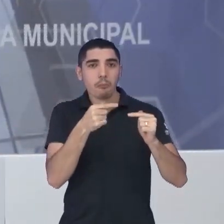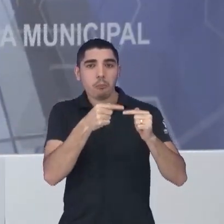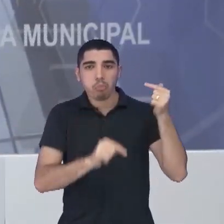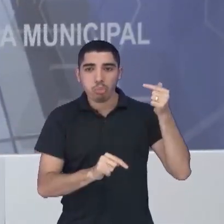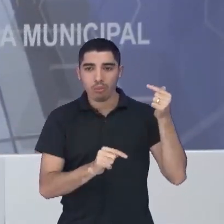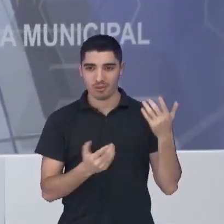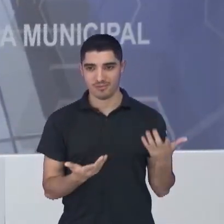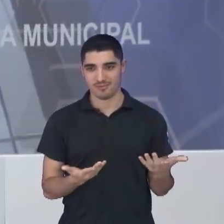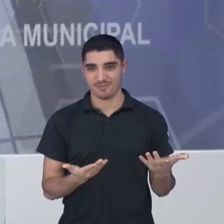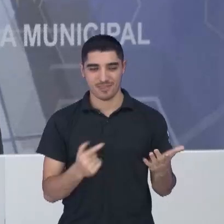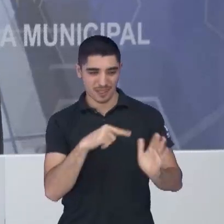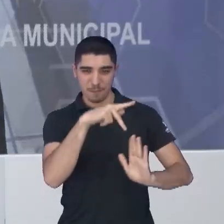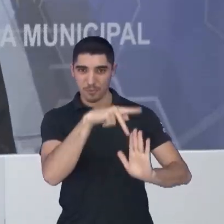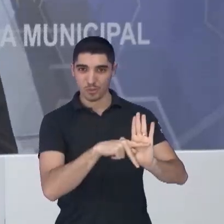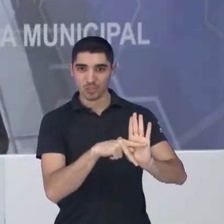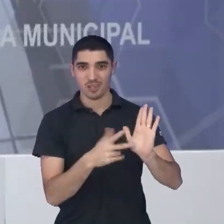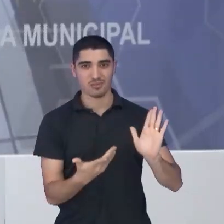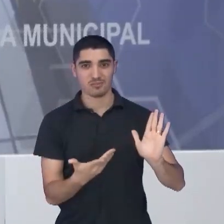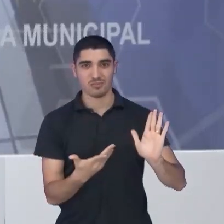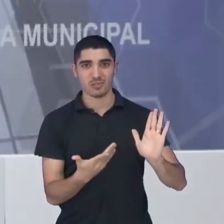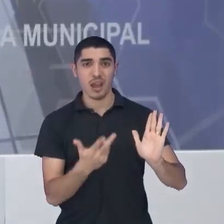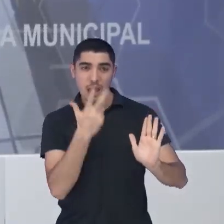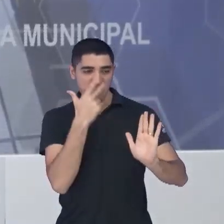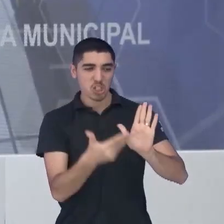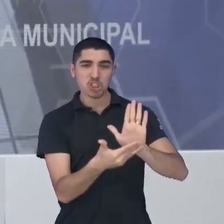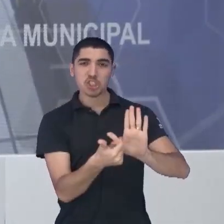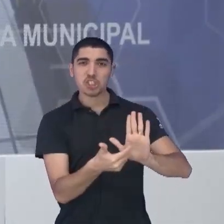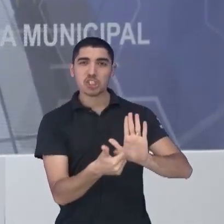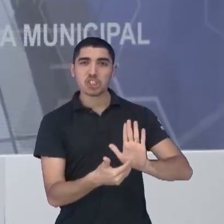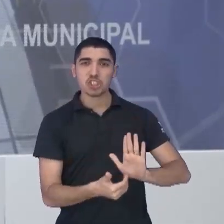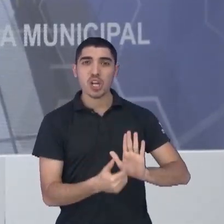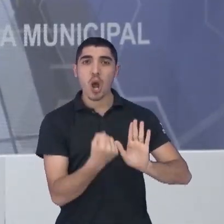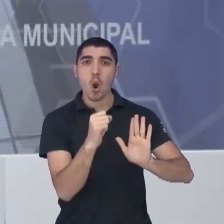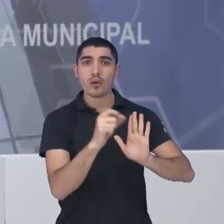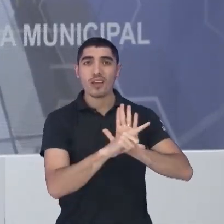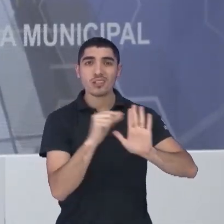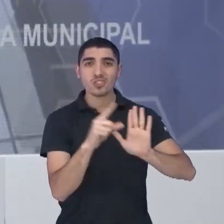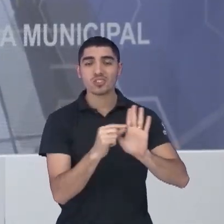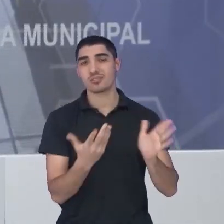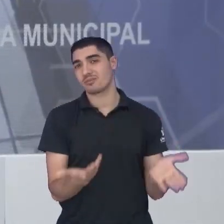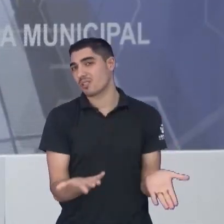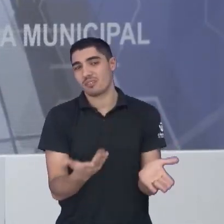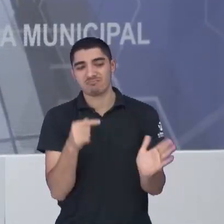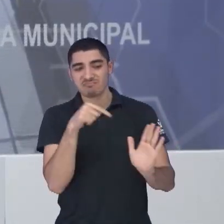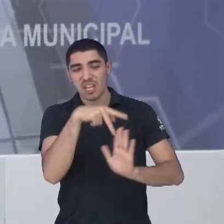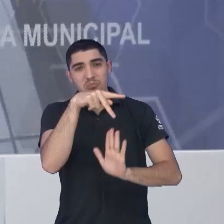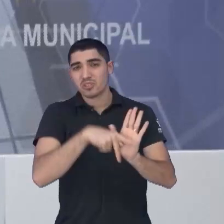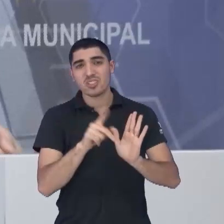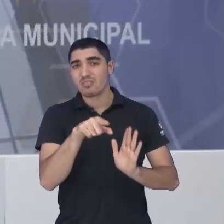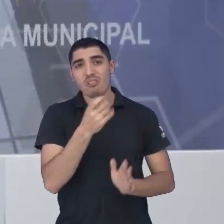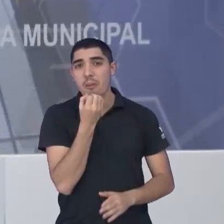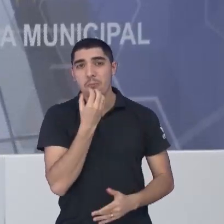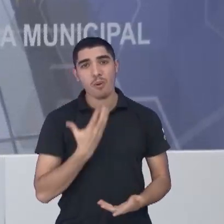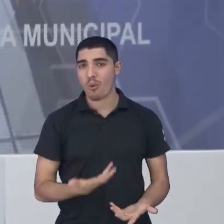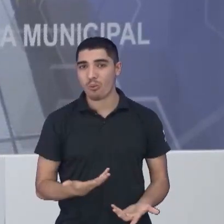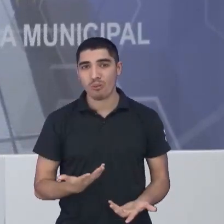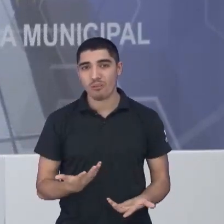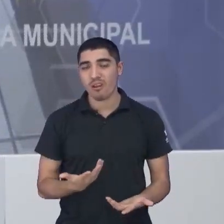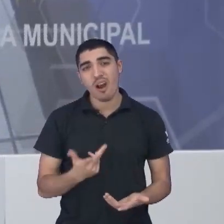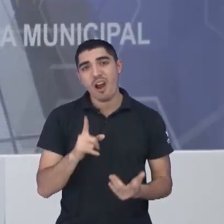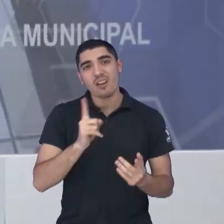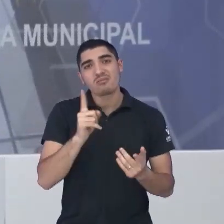artigos do projeto original, o projeto original perde o seu significado e não combate, de fato,